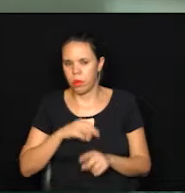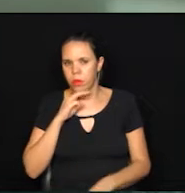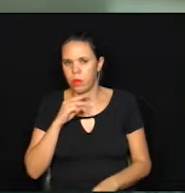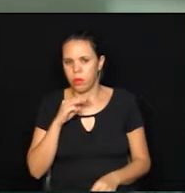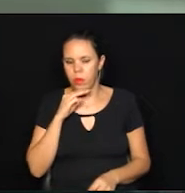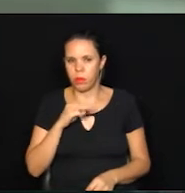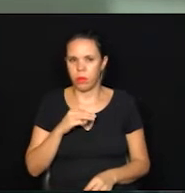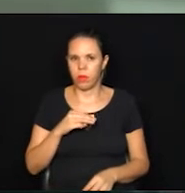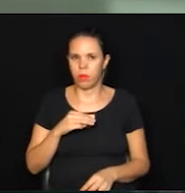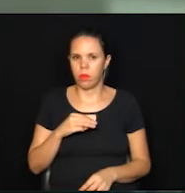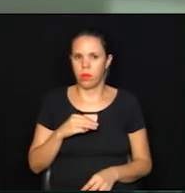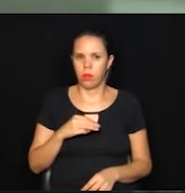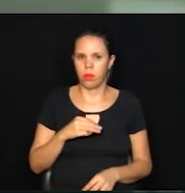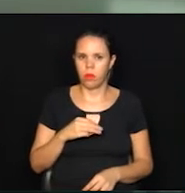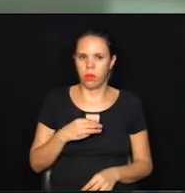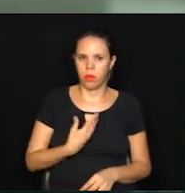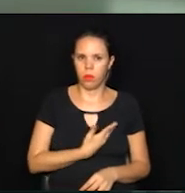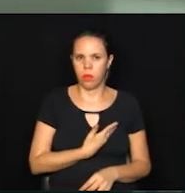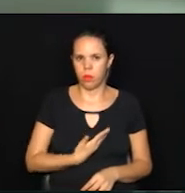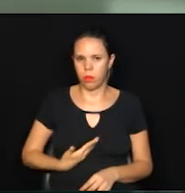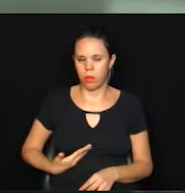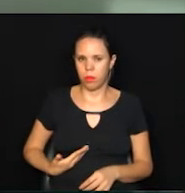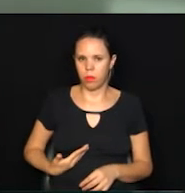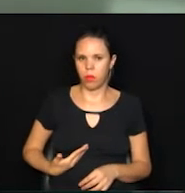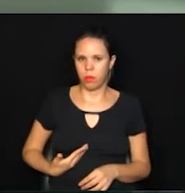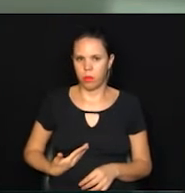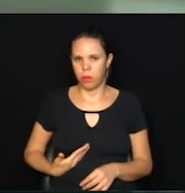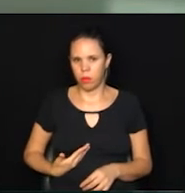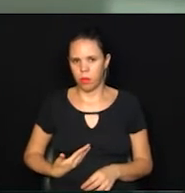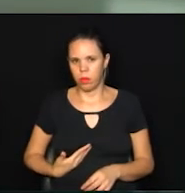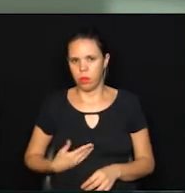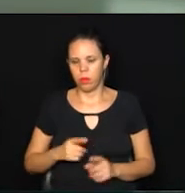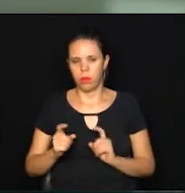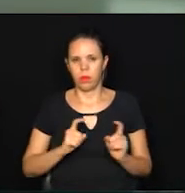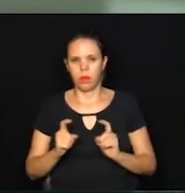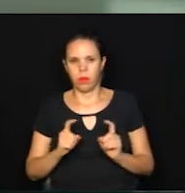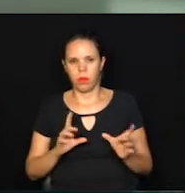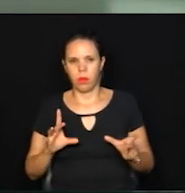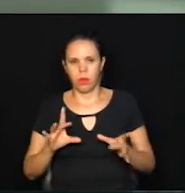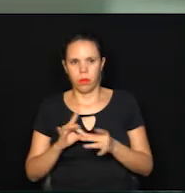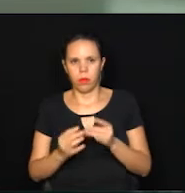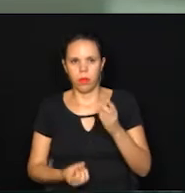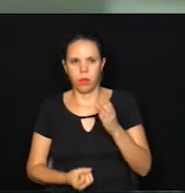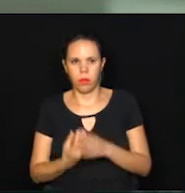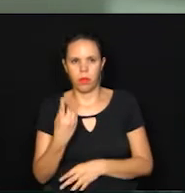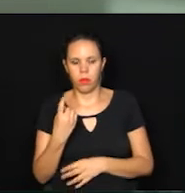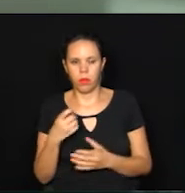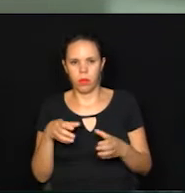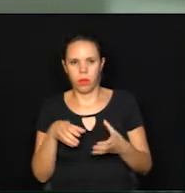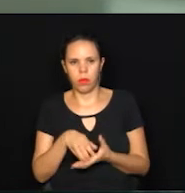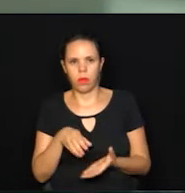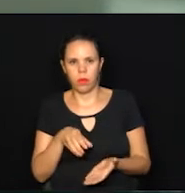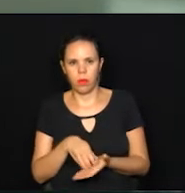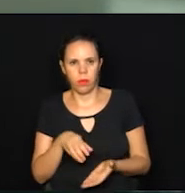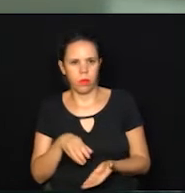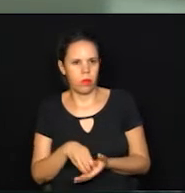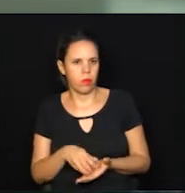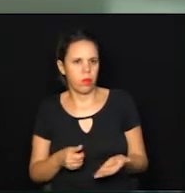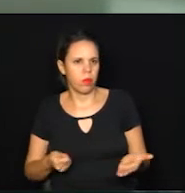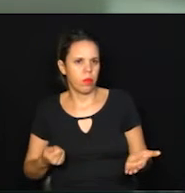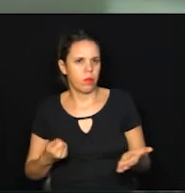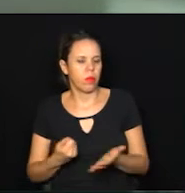março mesmo, que os governadores se reuniram para criar um consórcio para uma